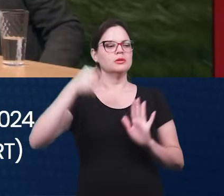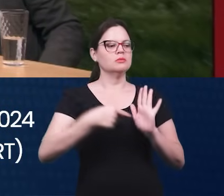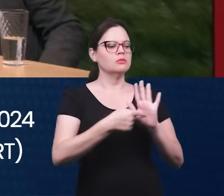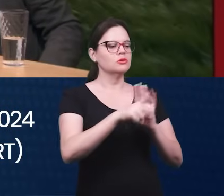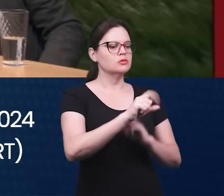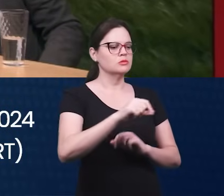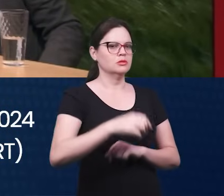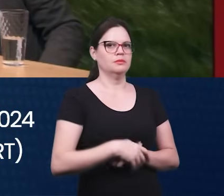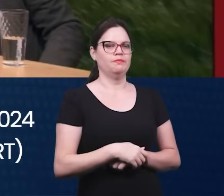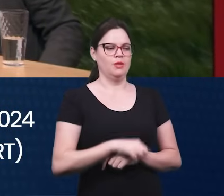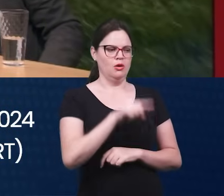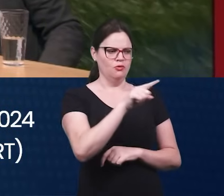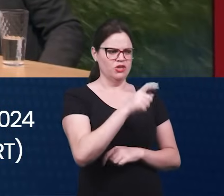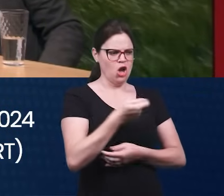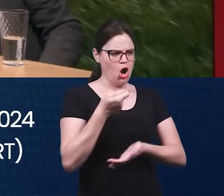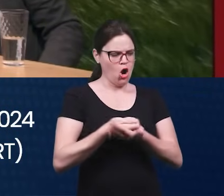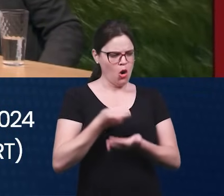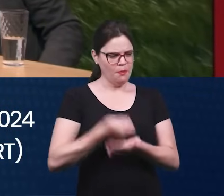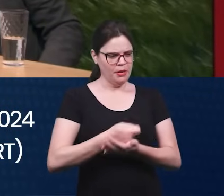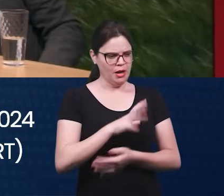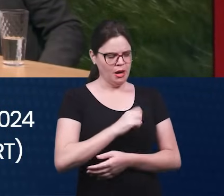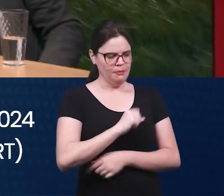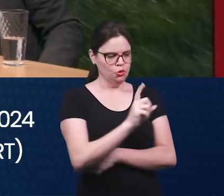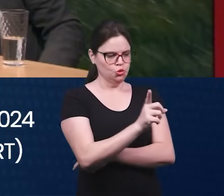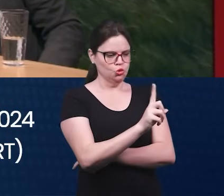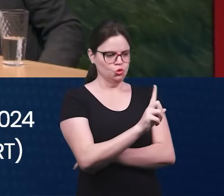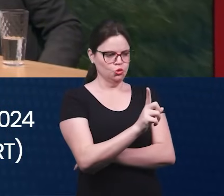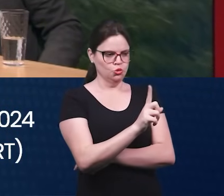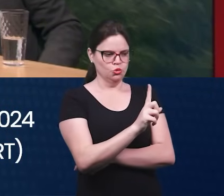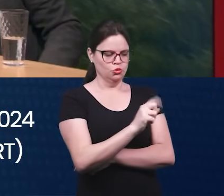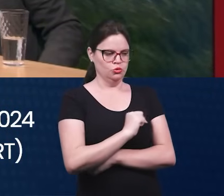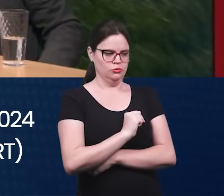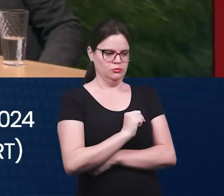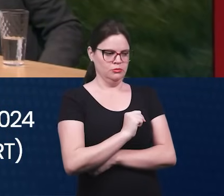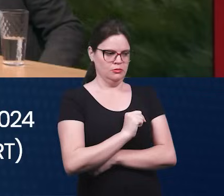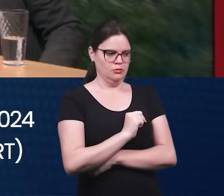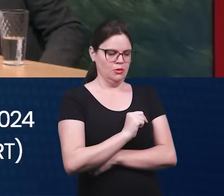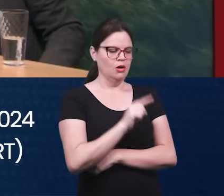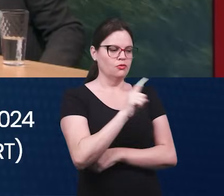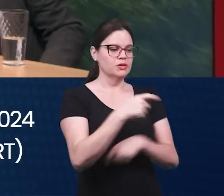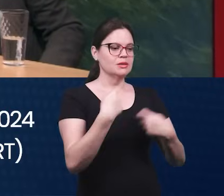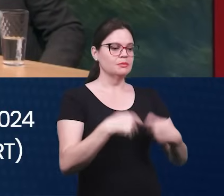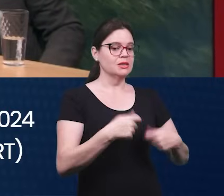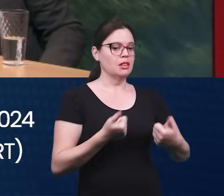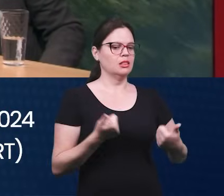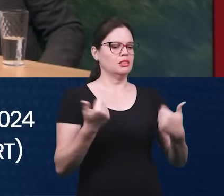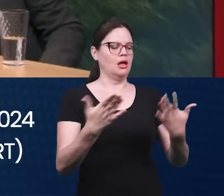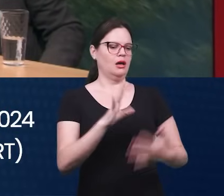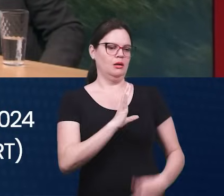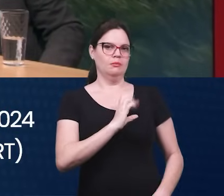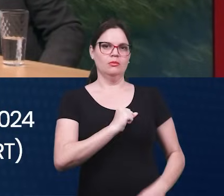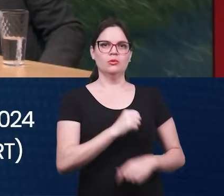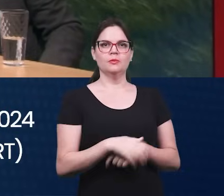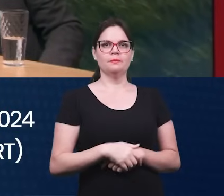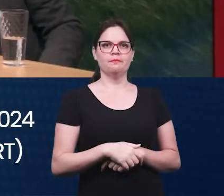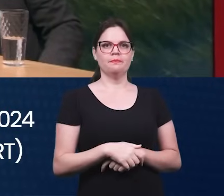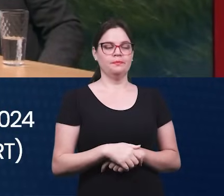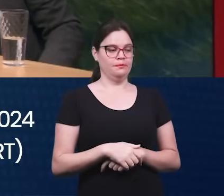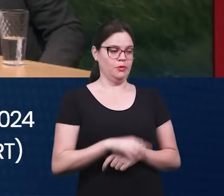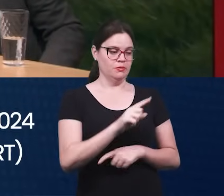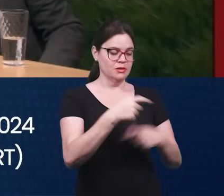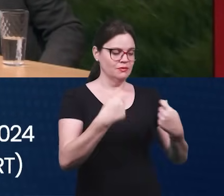vai dever nada a ninguém a não ser amor a não ser amor quando fala levou amor